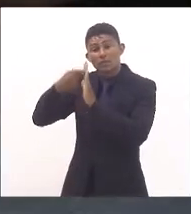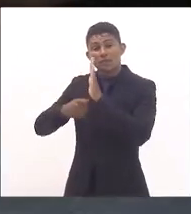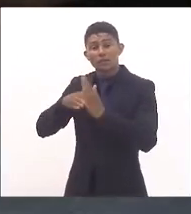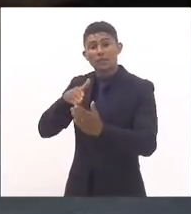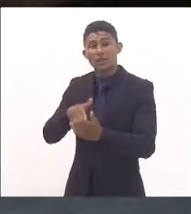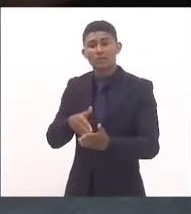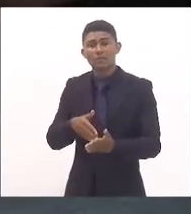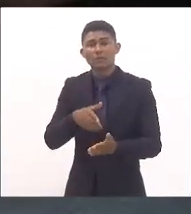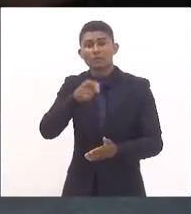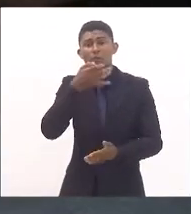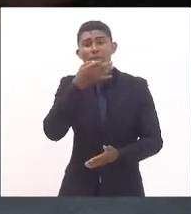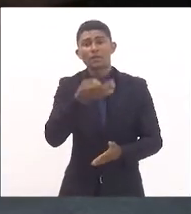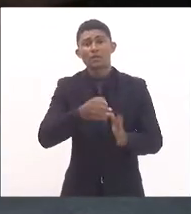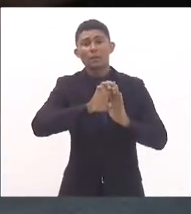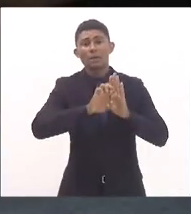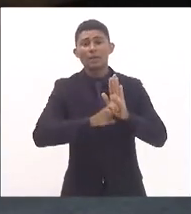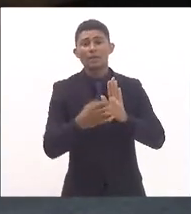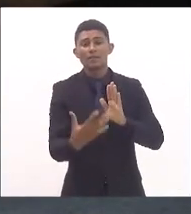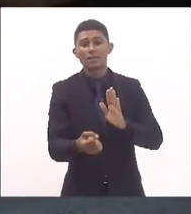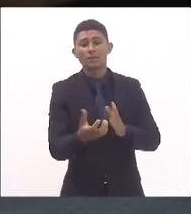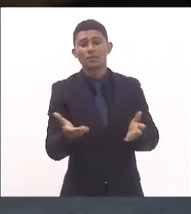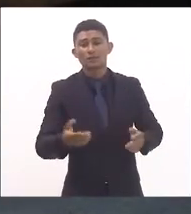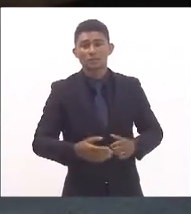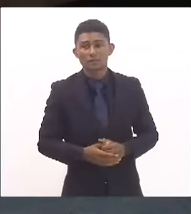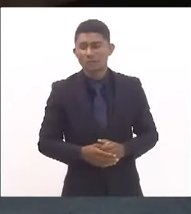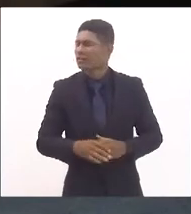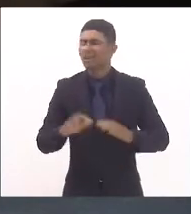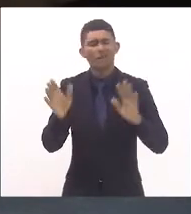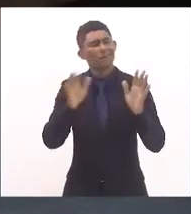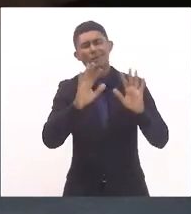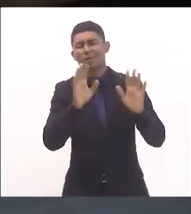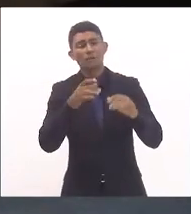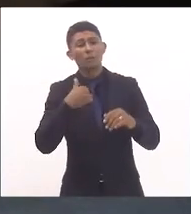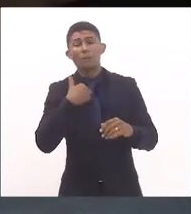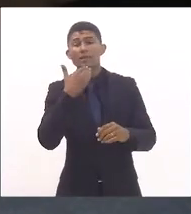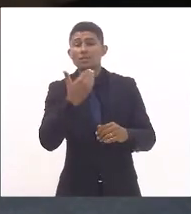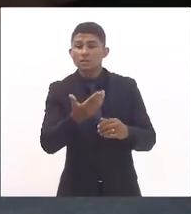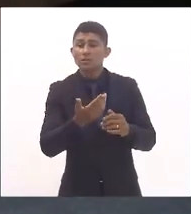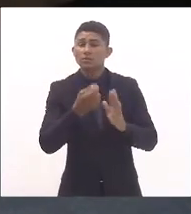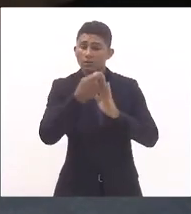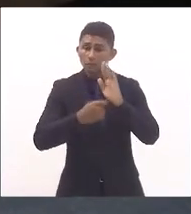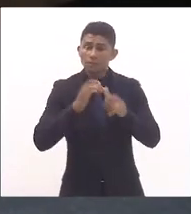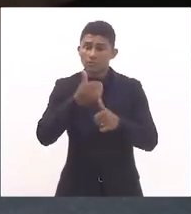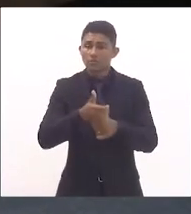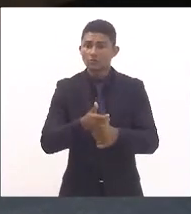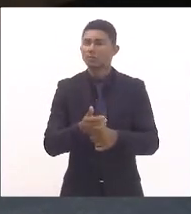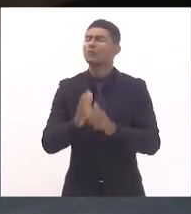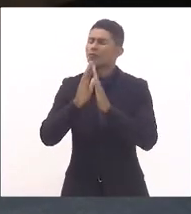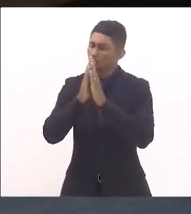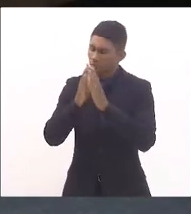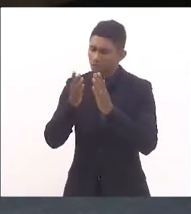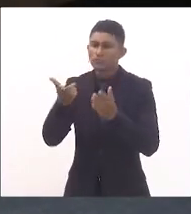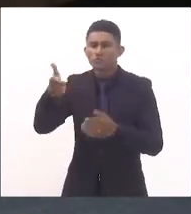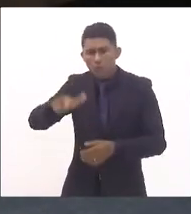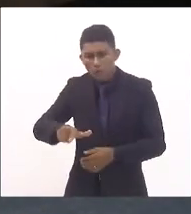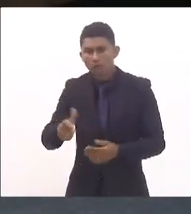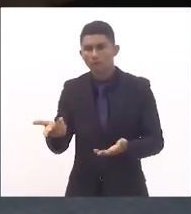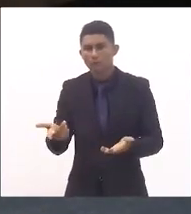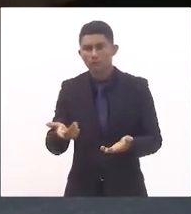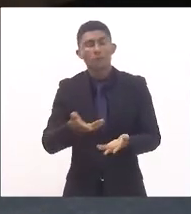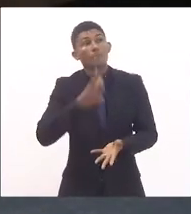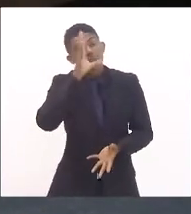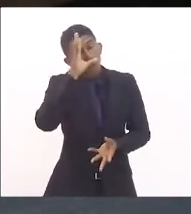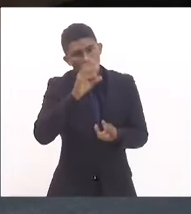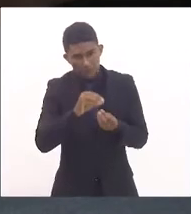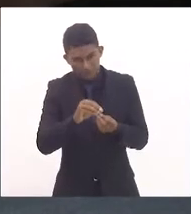favorável às emendas. Não, eu pedi substitutivo, mas... Por favor. Parecer conclui por